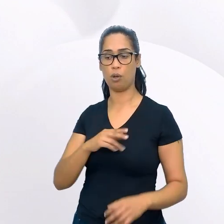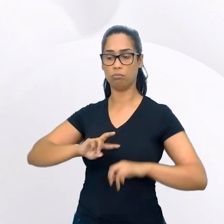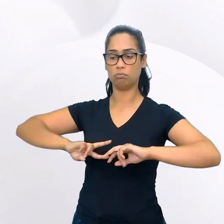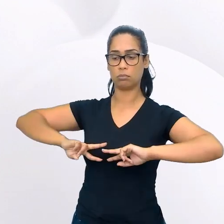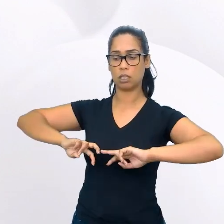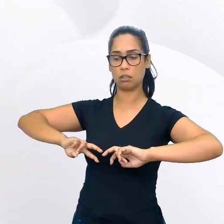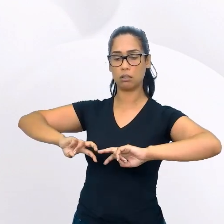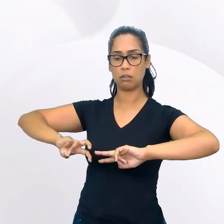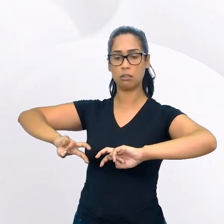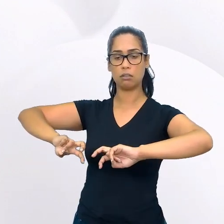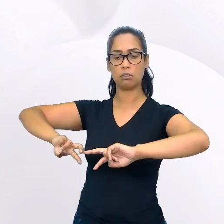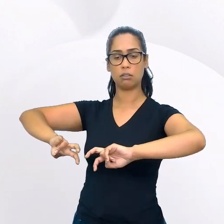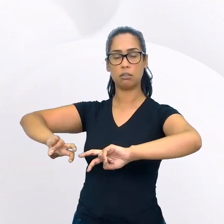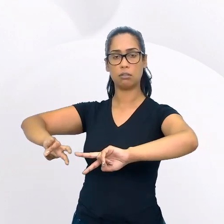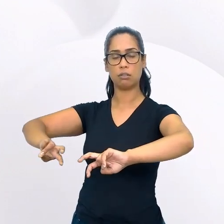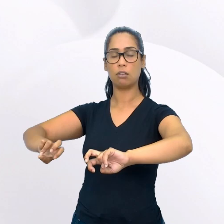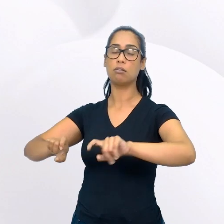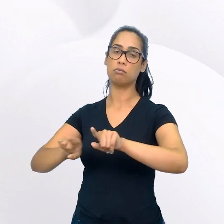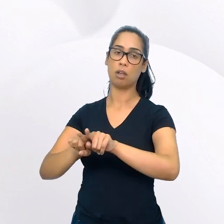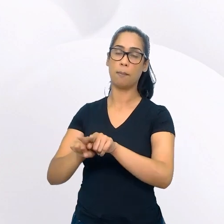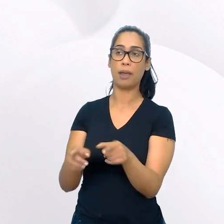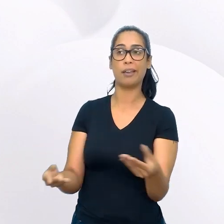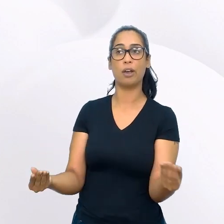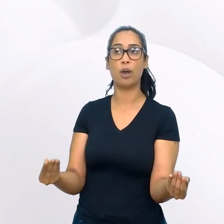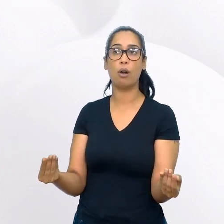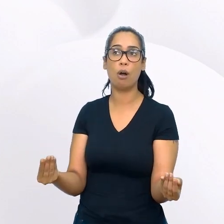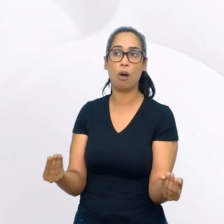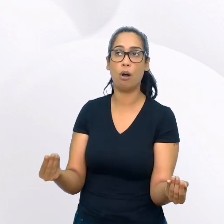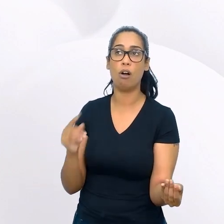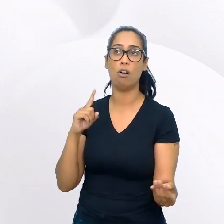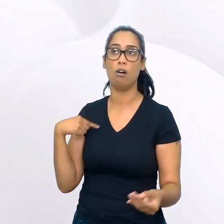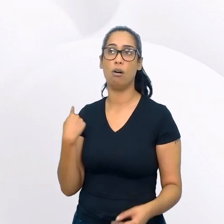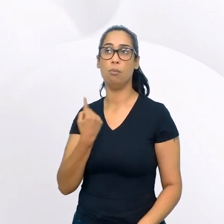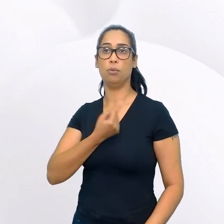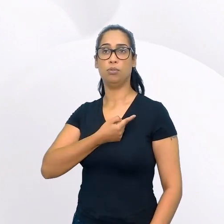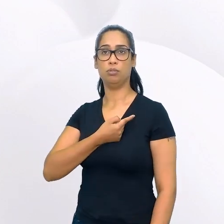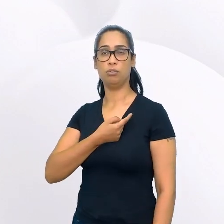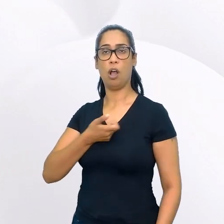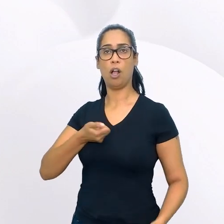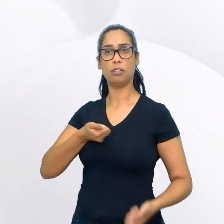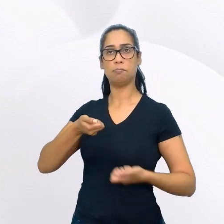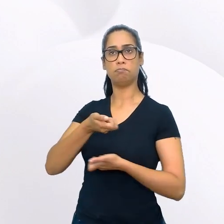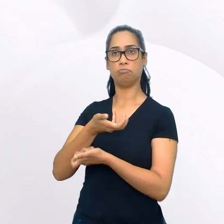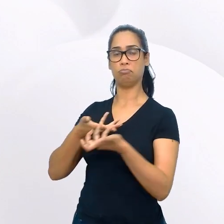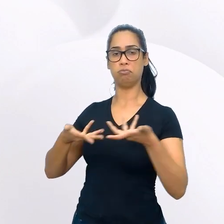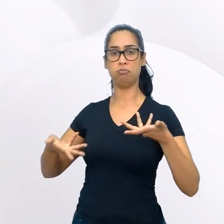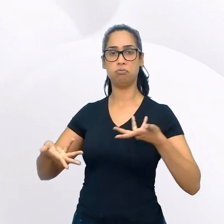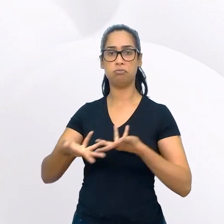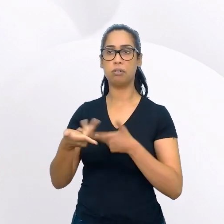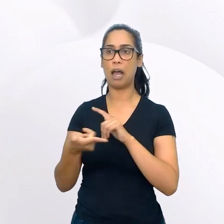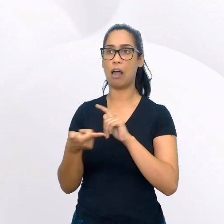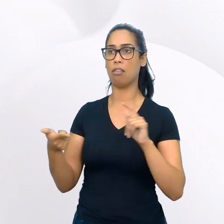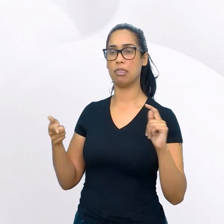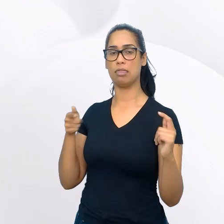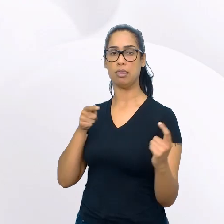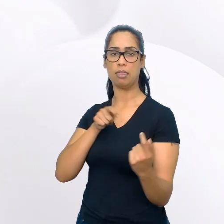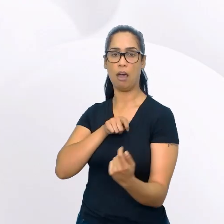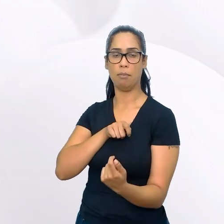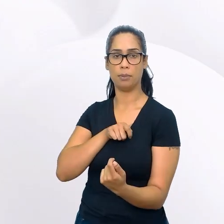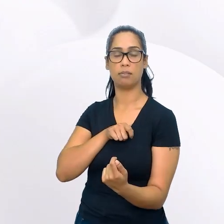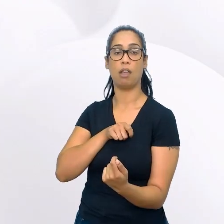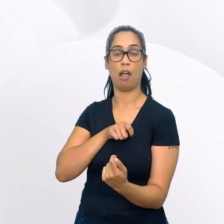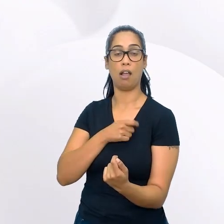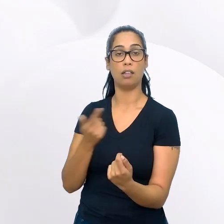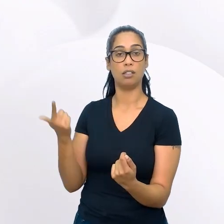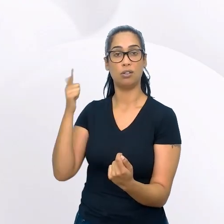vamos como que nós precisamos nos articular para fazer com que a o nosso